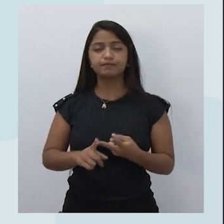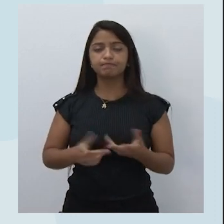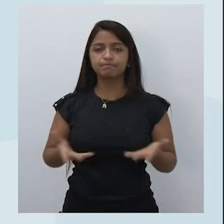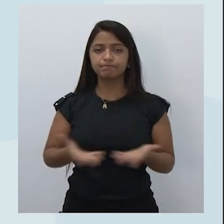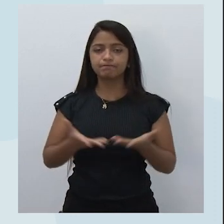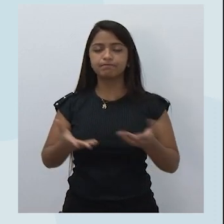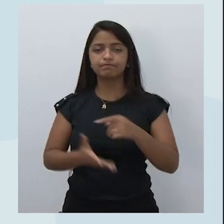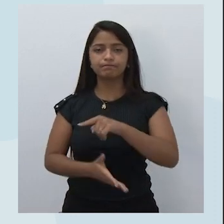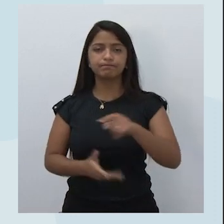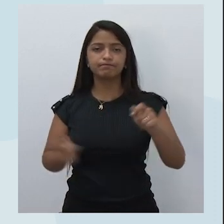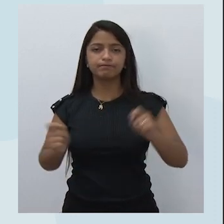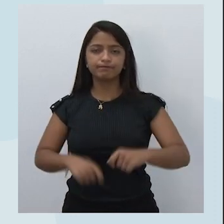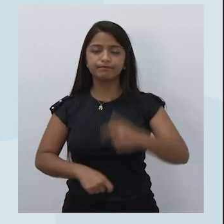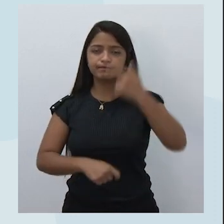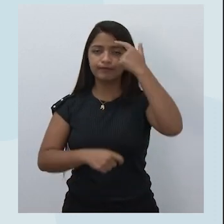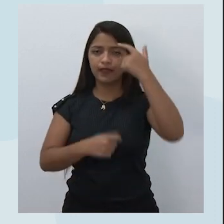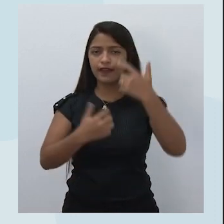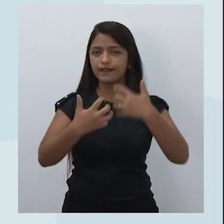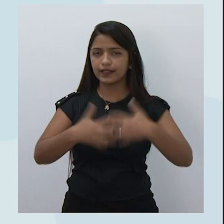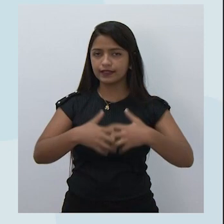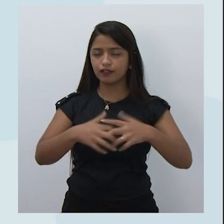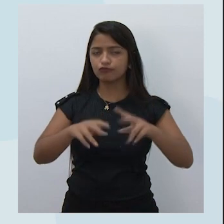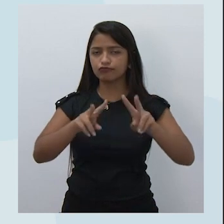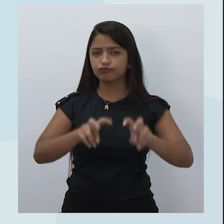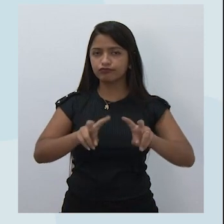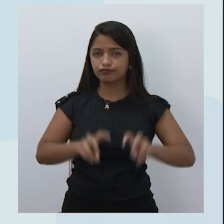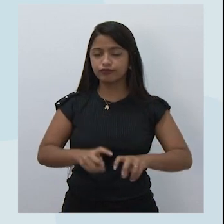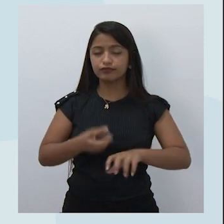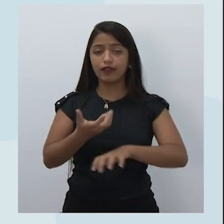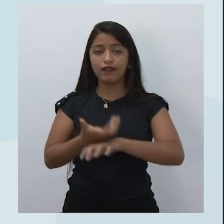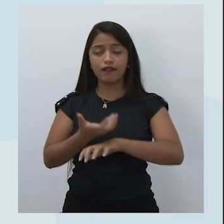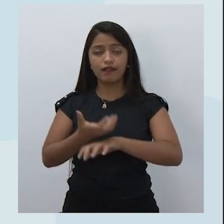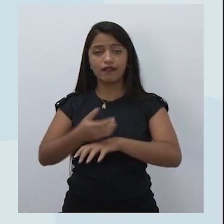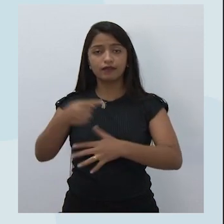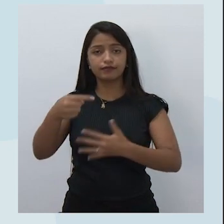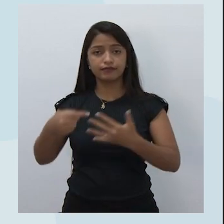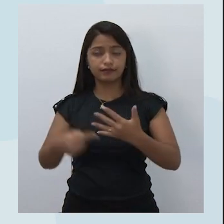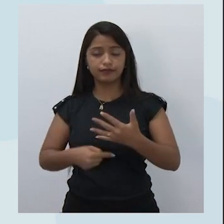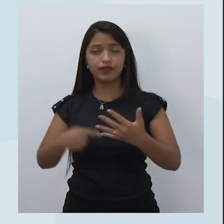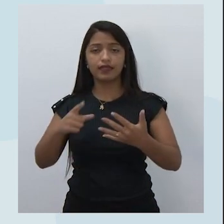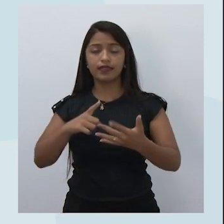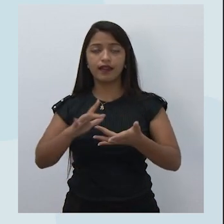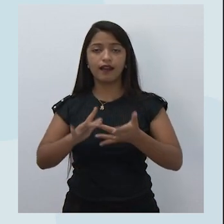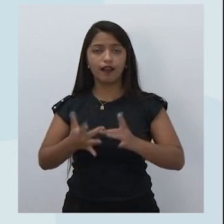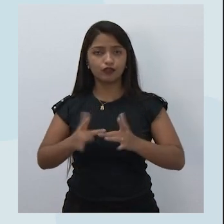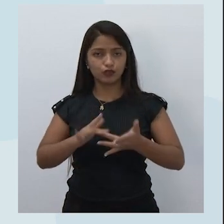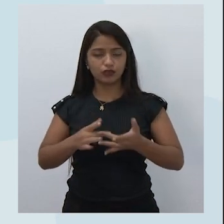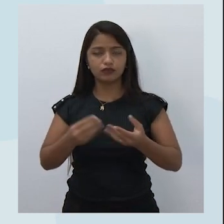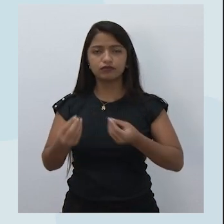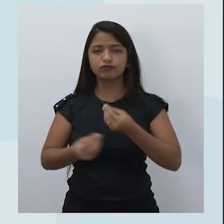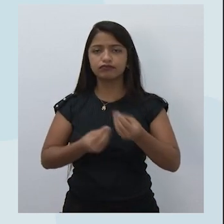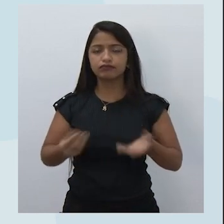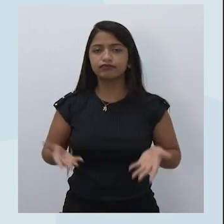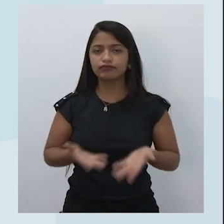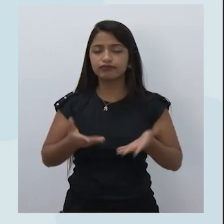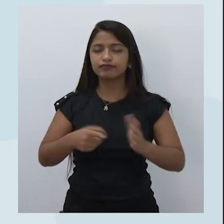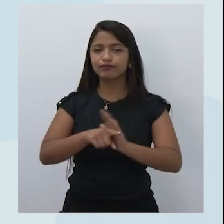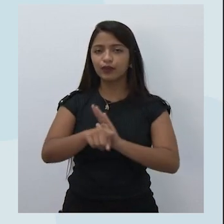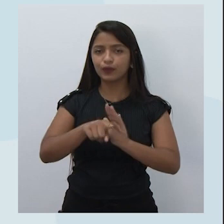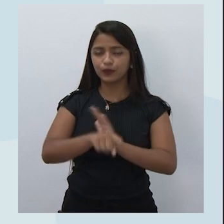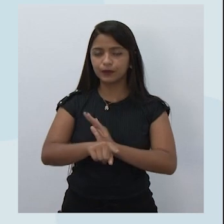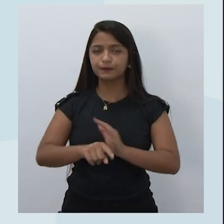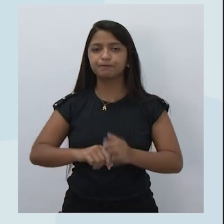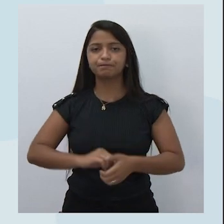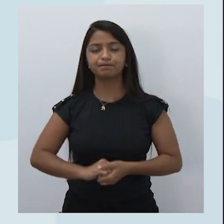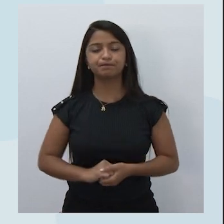sobre a articulação dos componentes da área a partir da proposição de temas e pergunta norteadora,